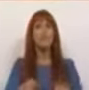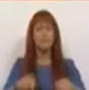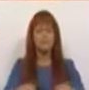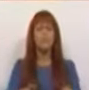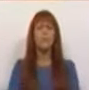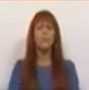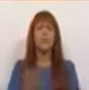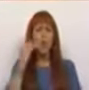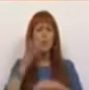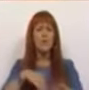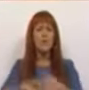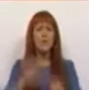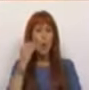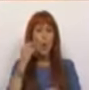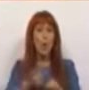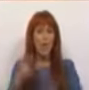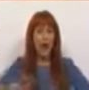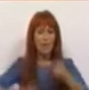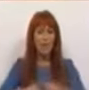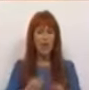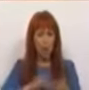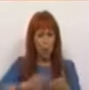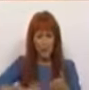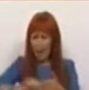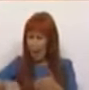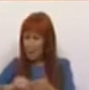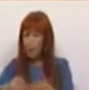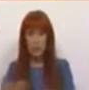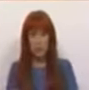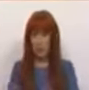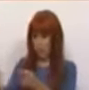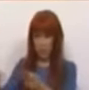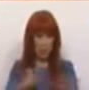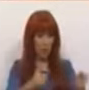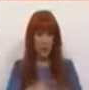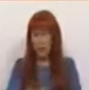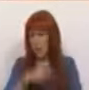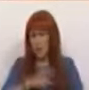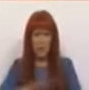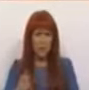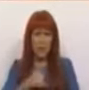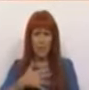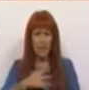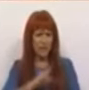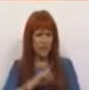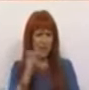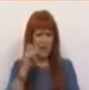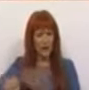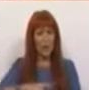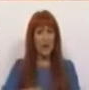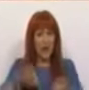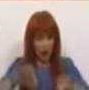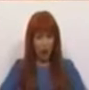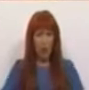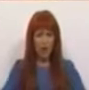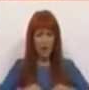entretanto, que os procedimentos e mecanismos de avaliação destes contratos, que estão atribuídos escandalosamente à empresa privada REN, sejam desde